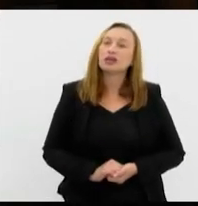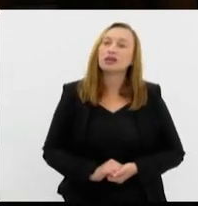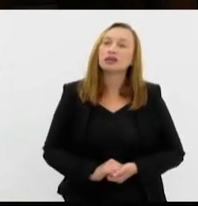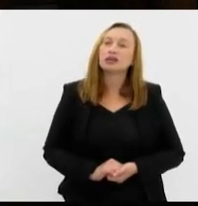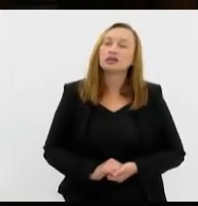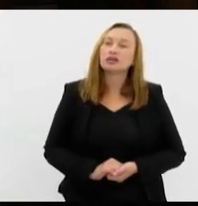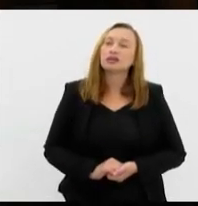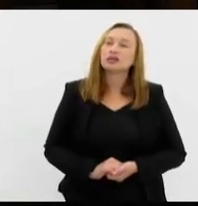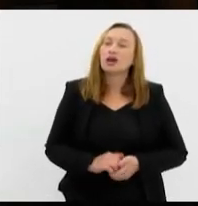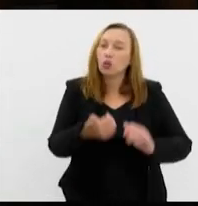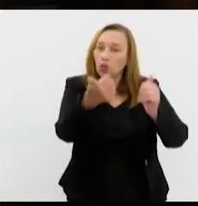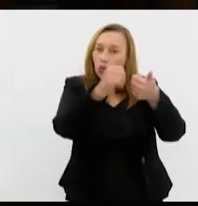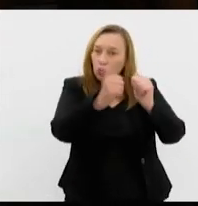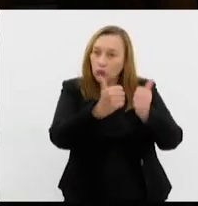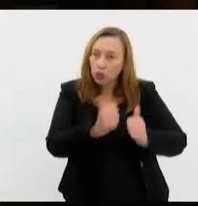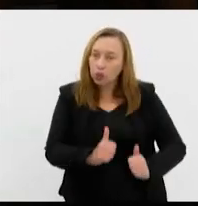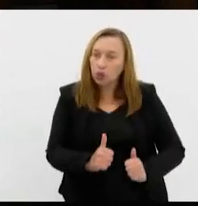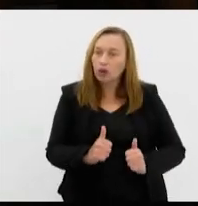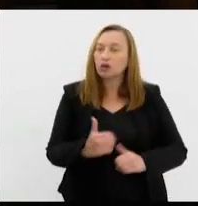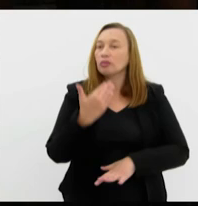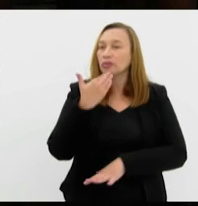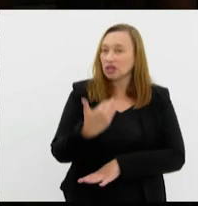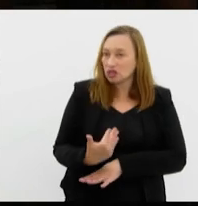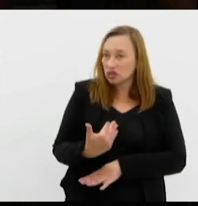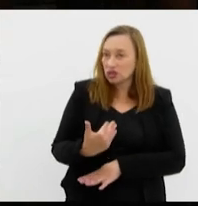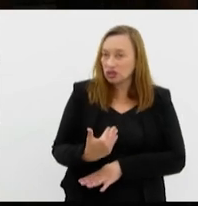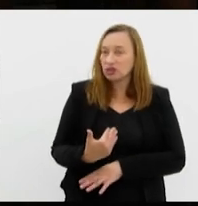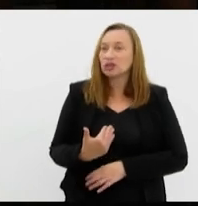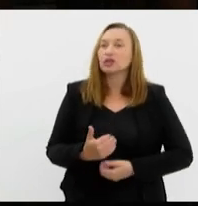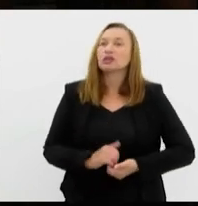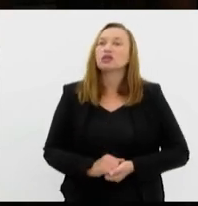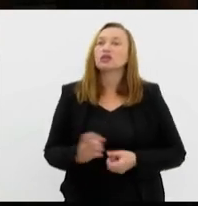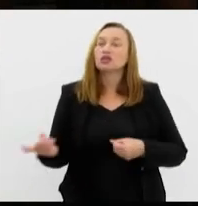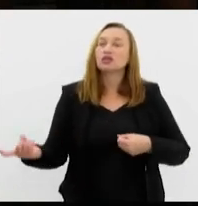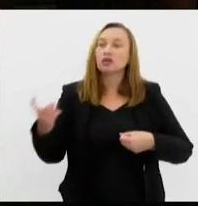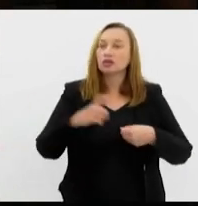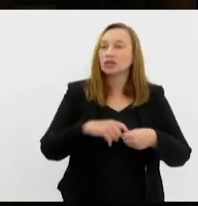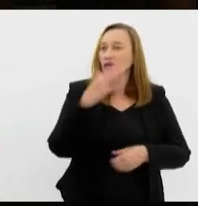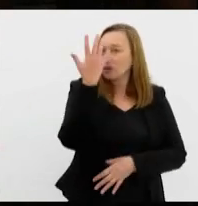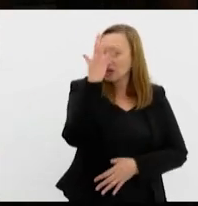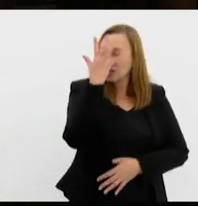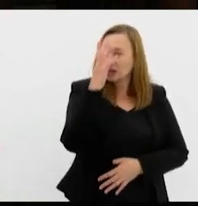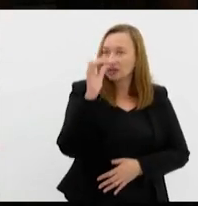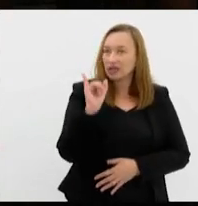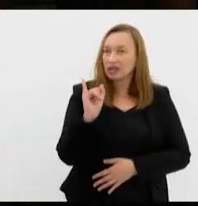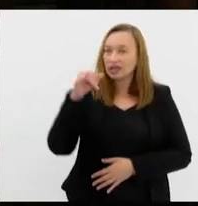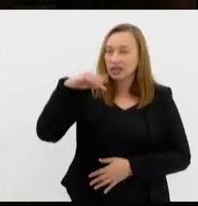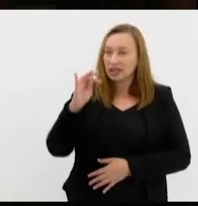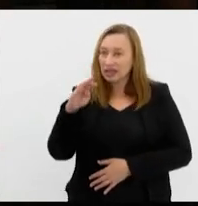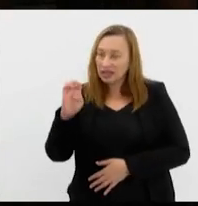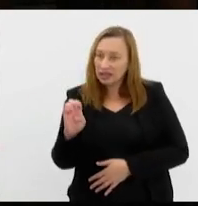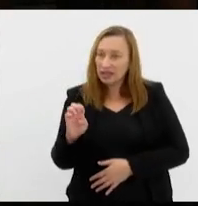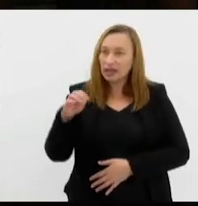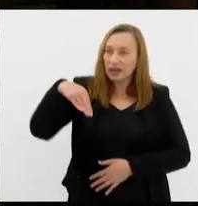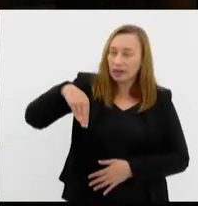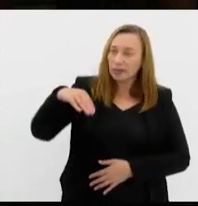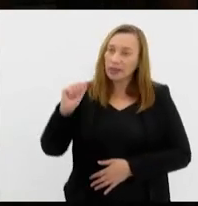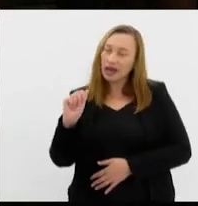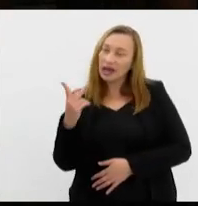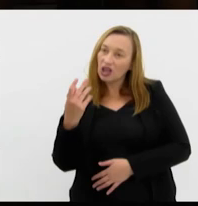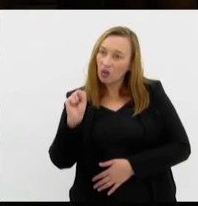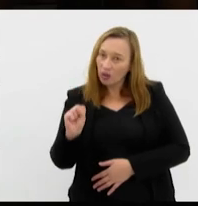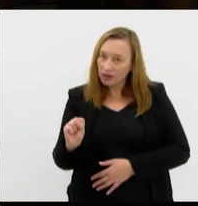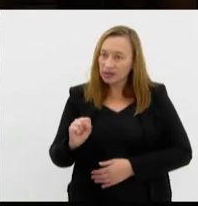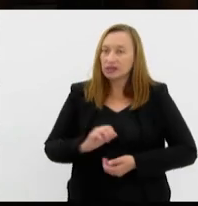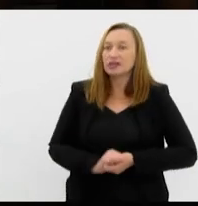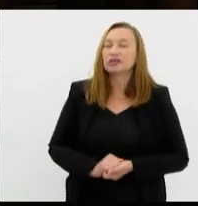capacidade de avaliar a nossa indicação e retornar o carnaval para a Intendente Magalhães. A intendente